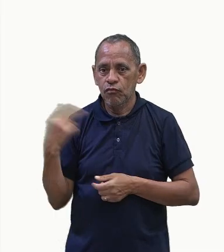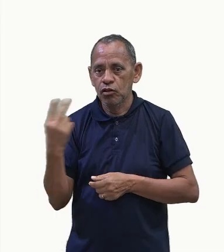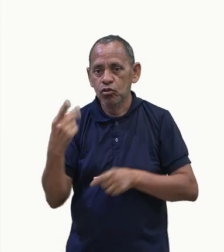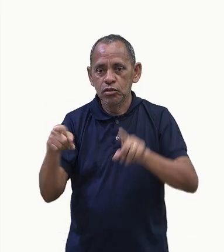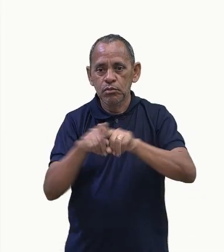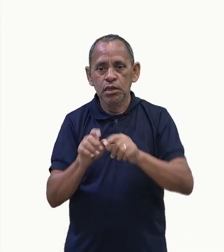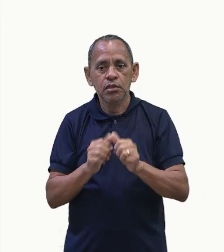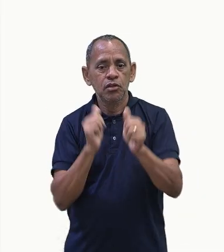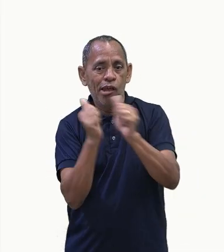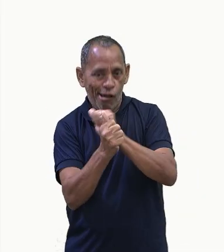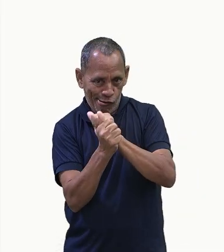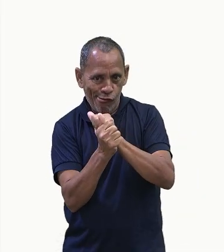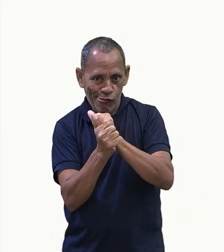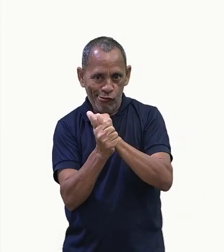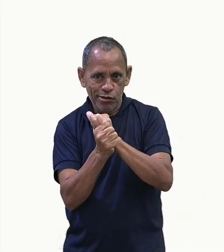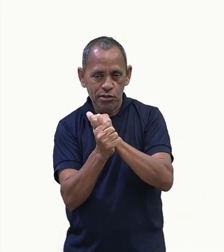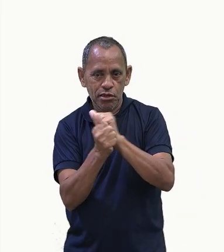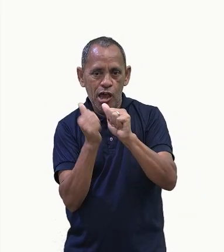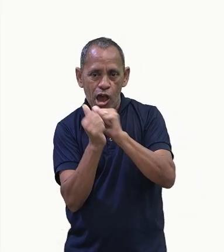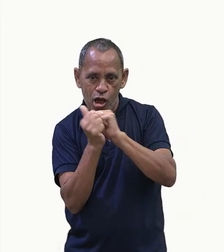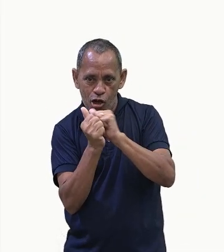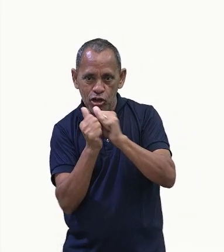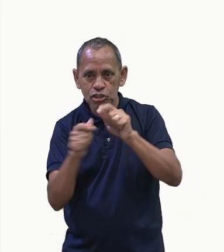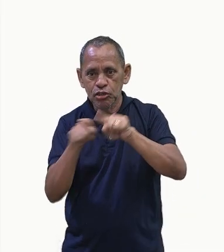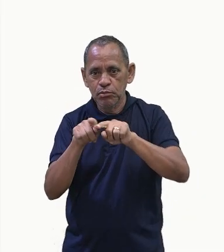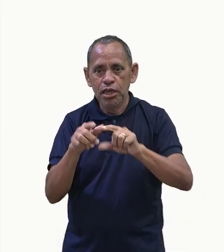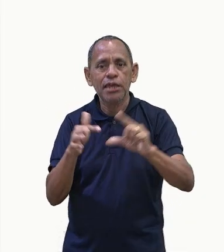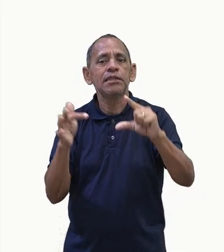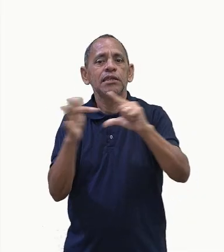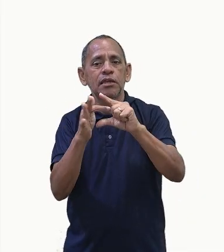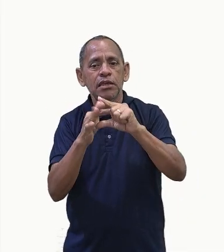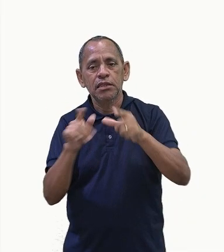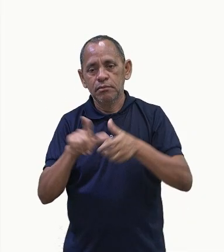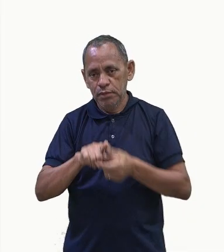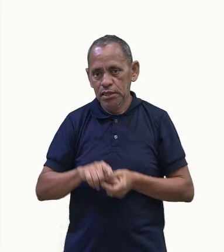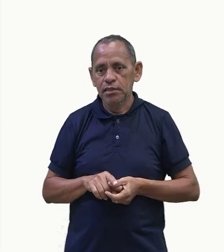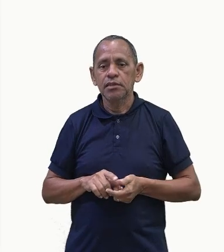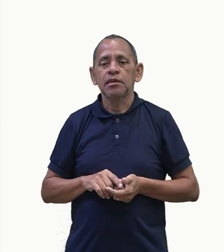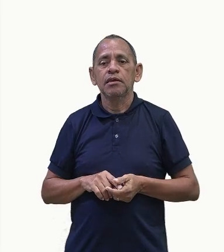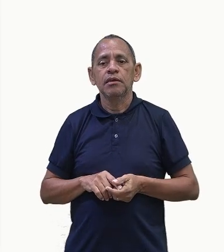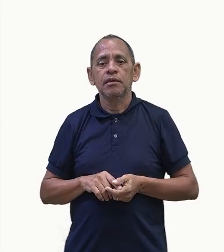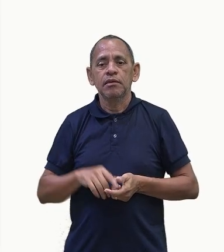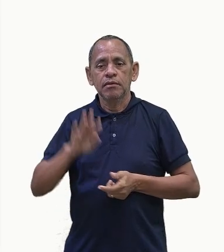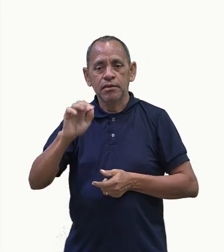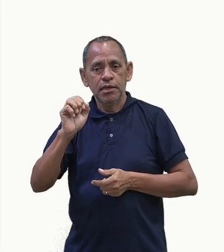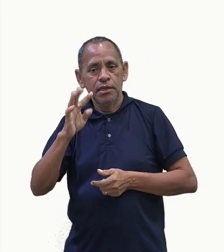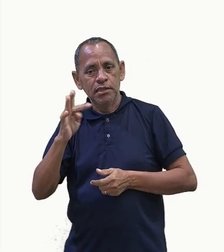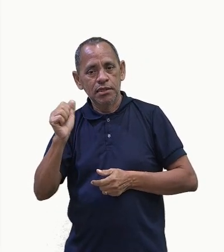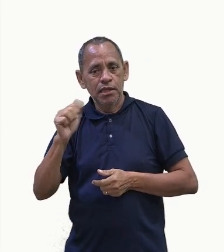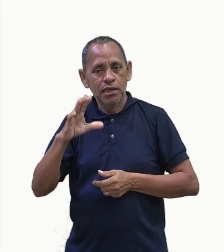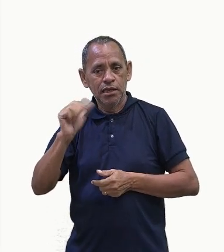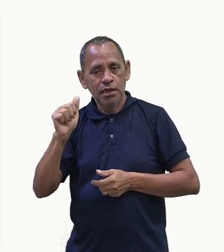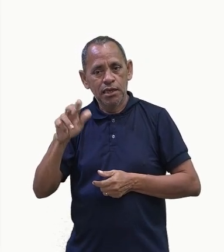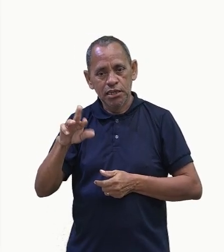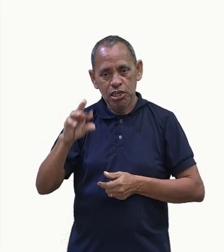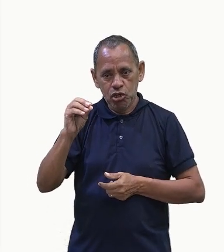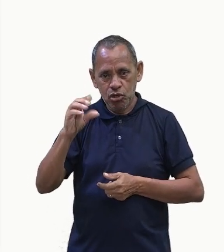arroz transgênico, com maior teor de beta-caroteno. Na medicina, nós temos